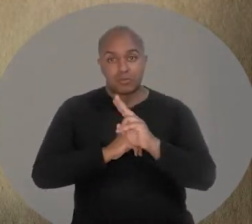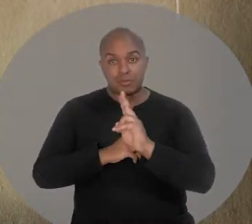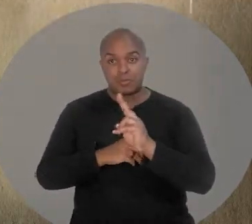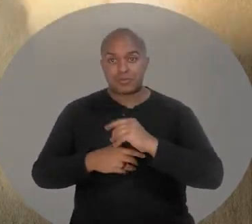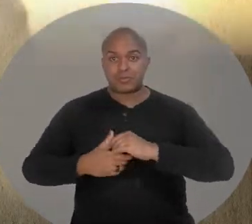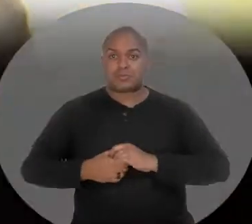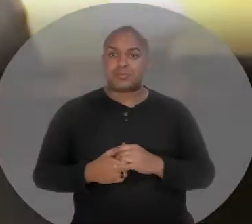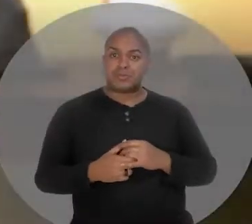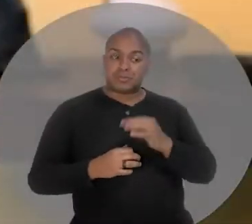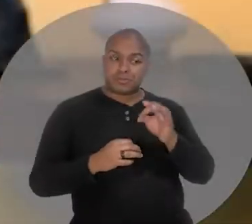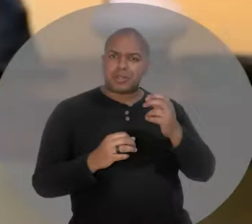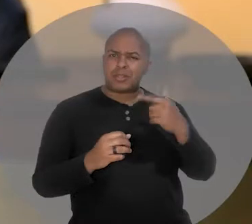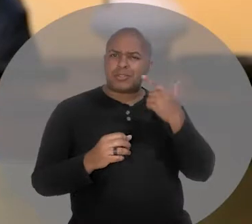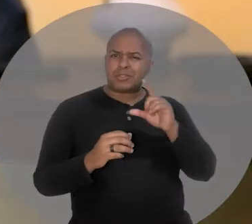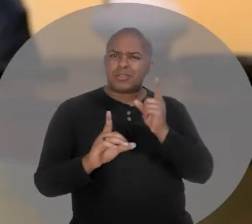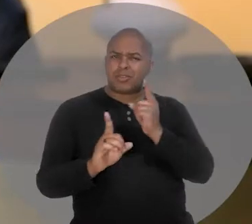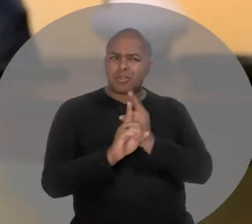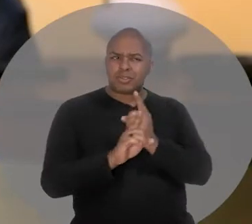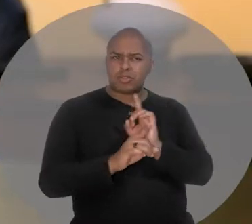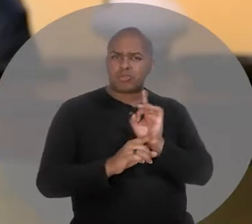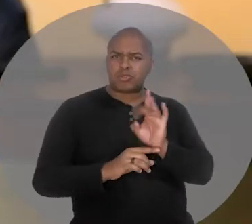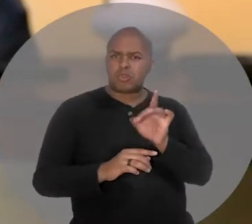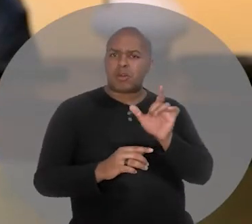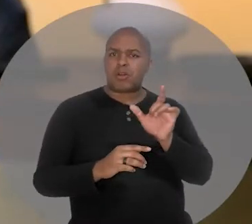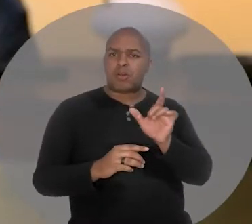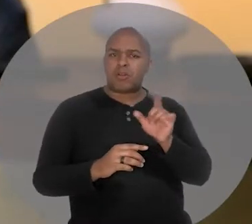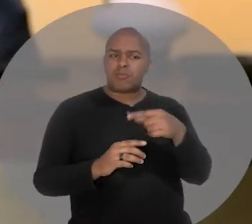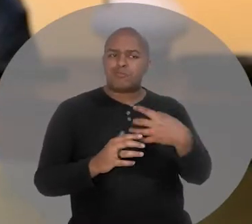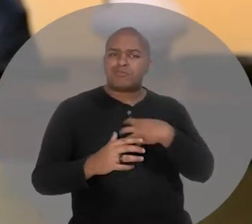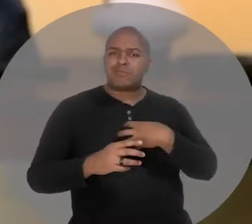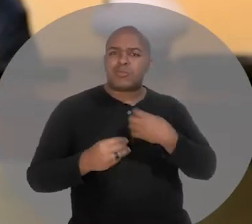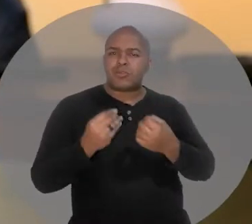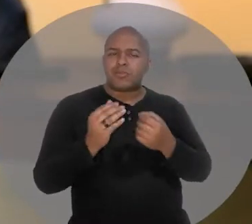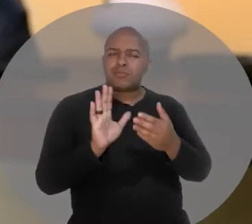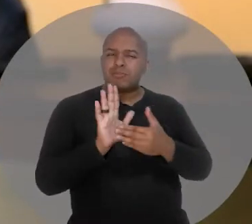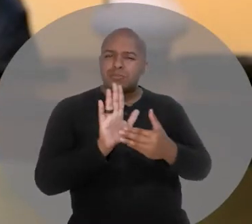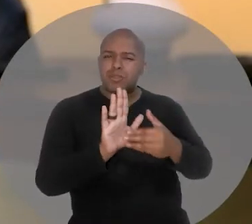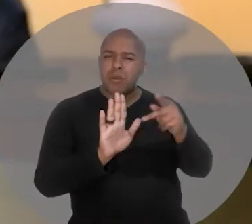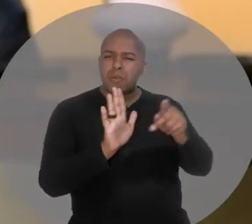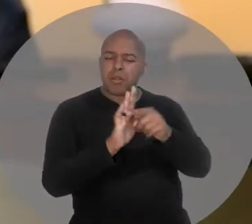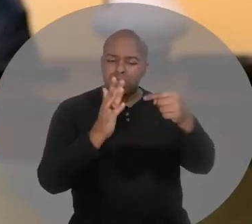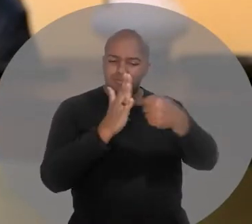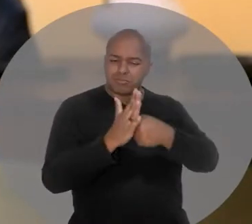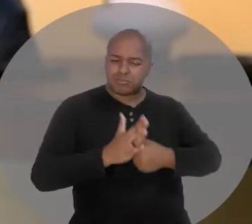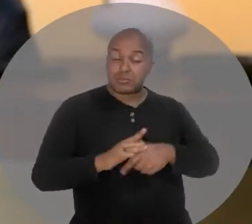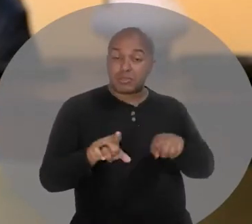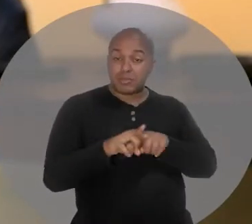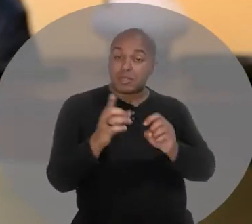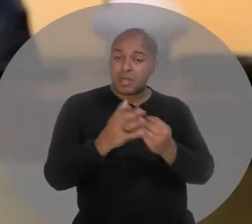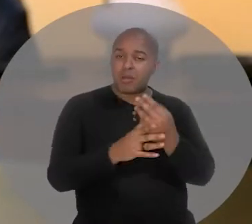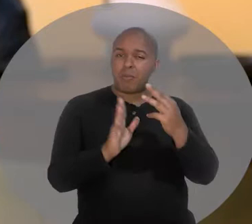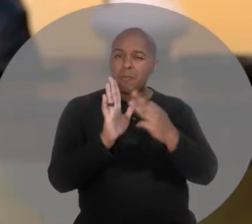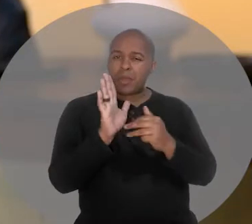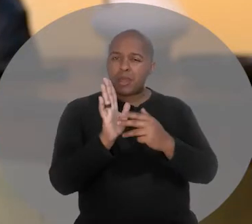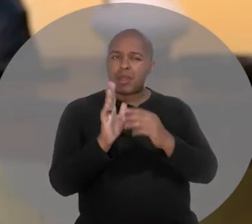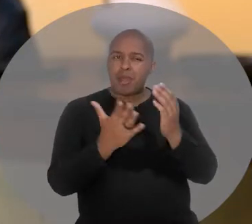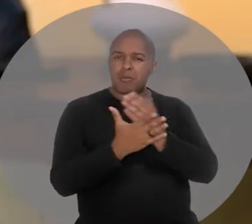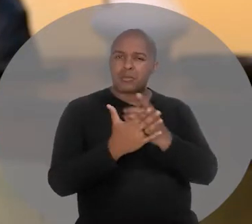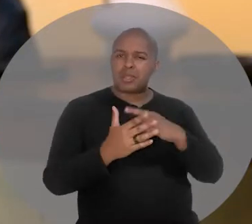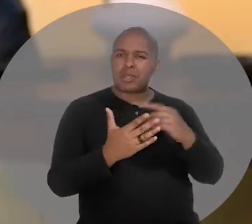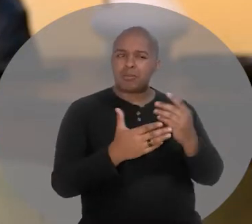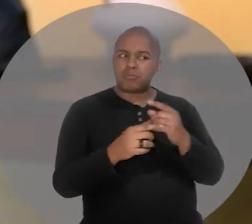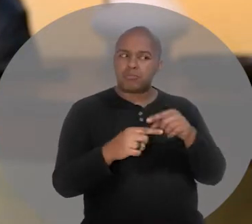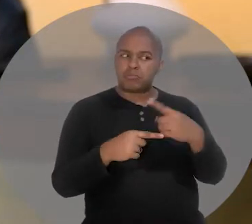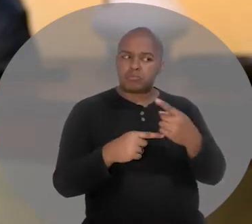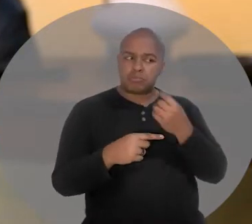próprio nome. Realmente ela conseguiu encontrar não apenas uma forma de tratar as próprias questões, como criar um método, algo